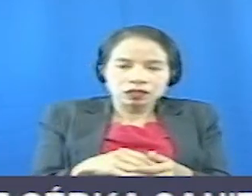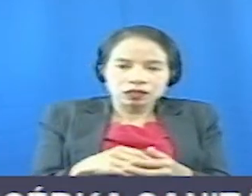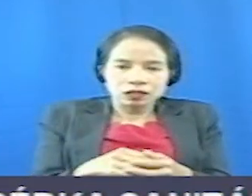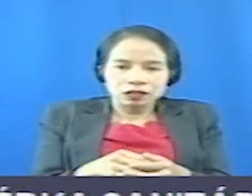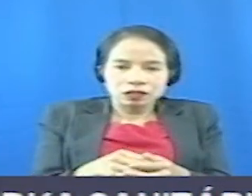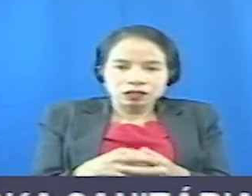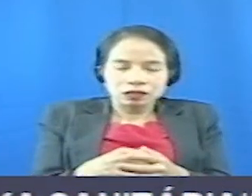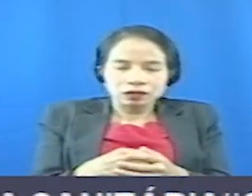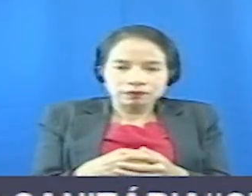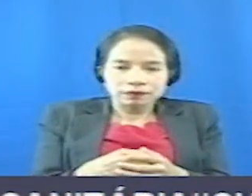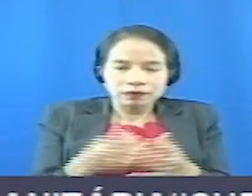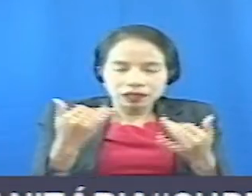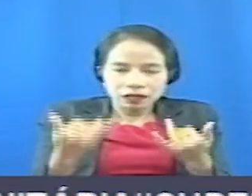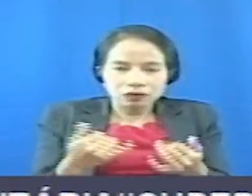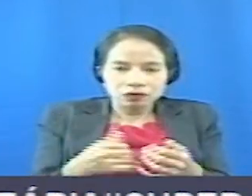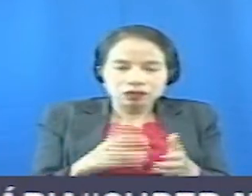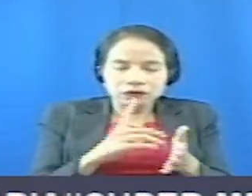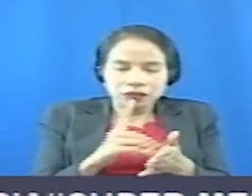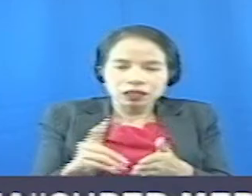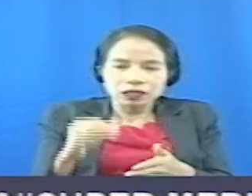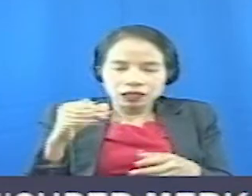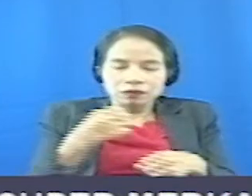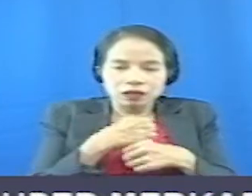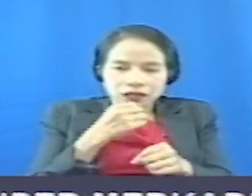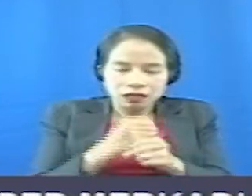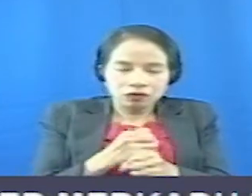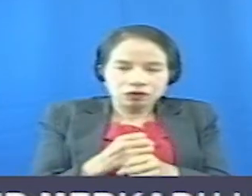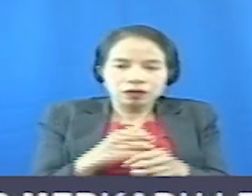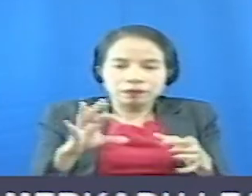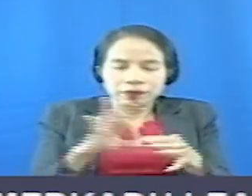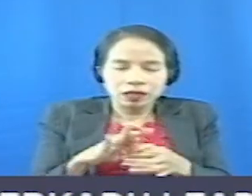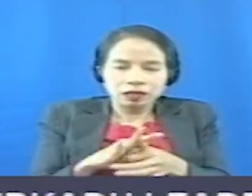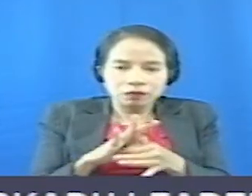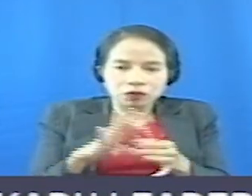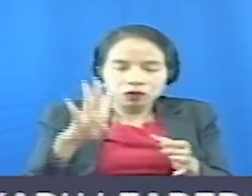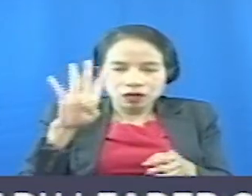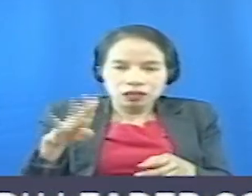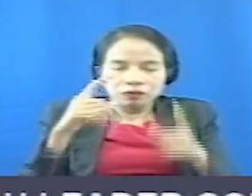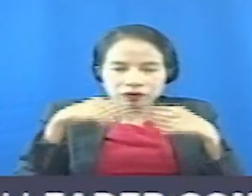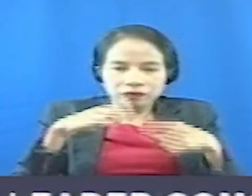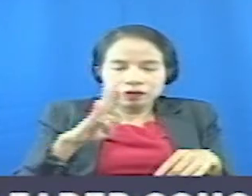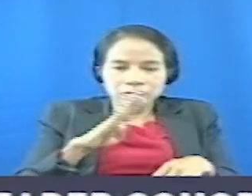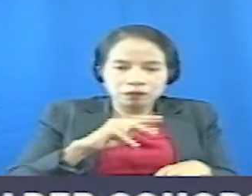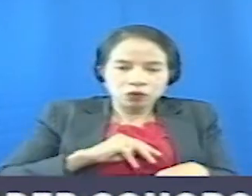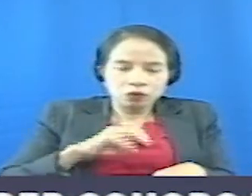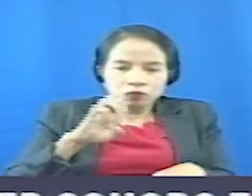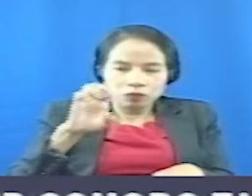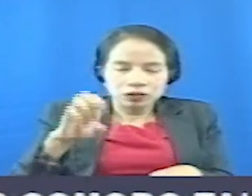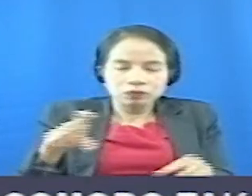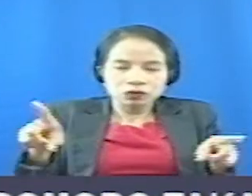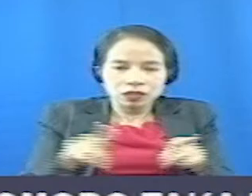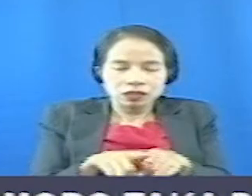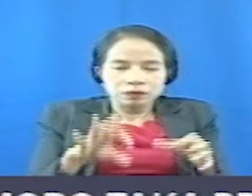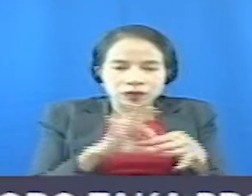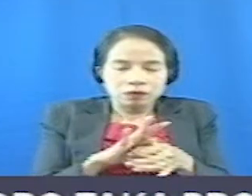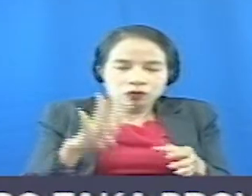hatete wc agora dadauk ke mana ida nelarang ami montaona ne membrus 9 hat pila fali mau bawa bawa mabisi mosanesan membrus 9 hat nomos